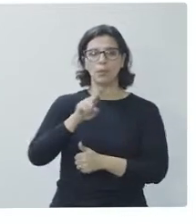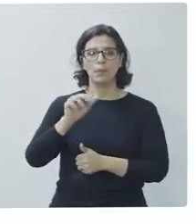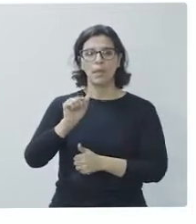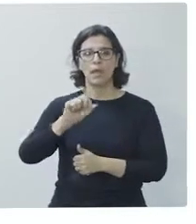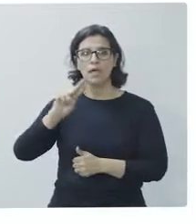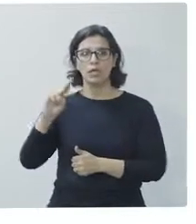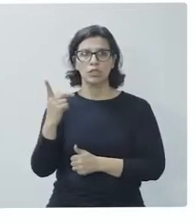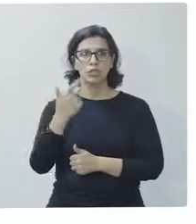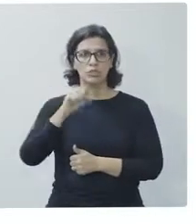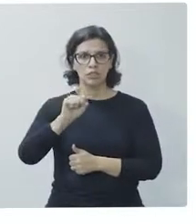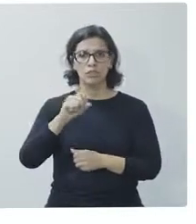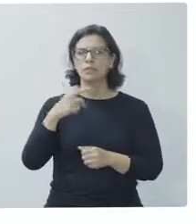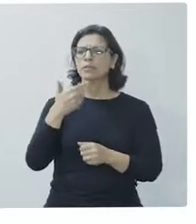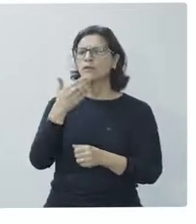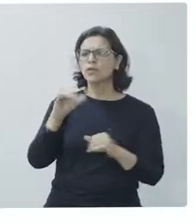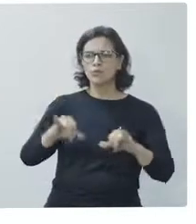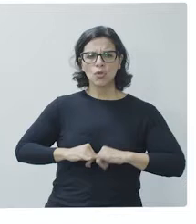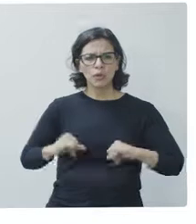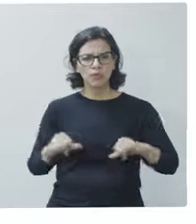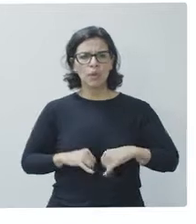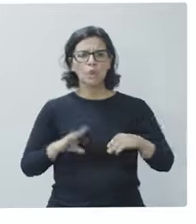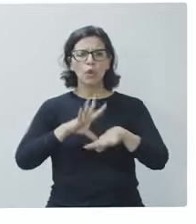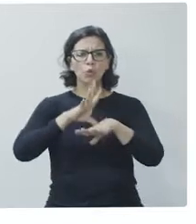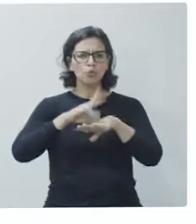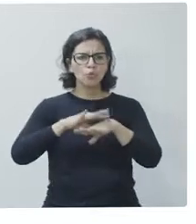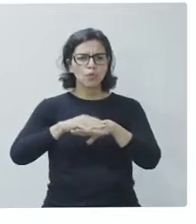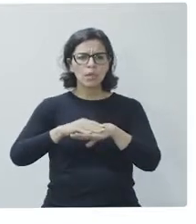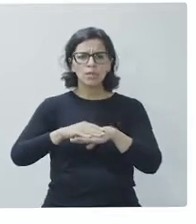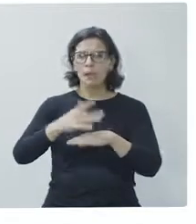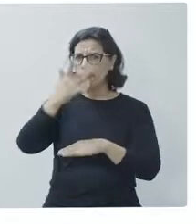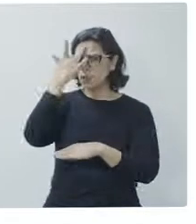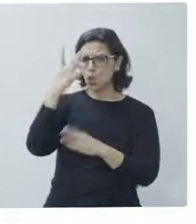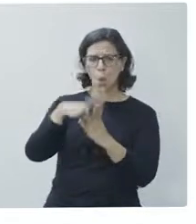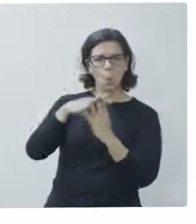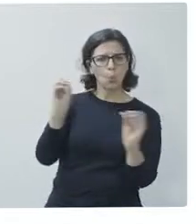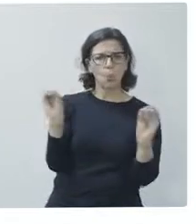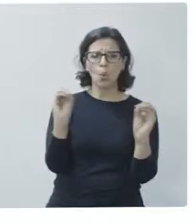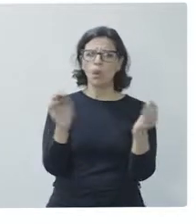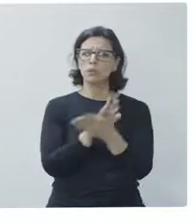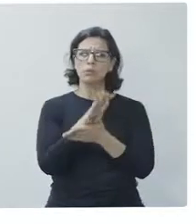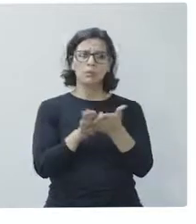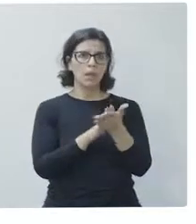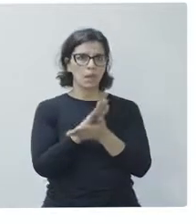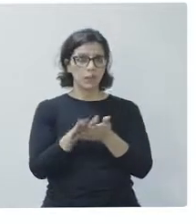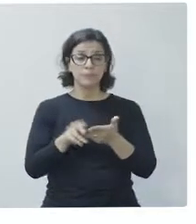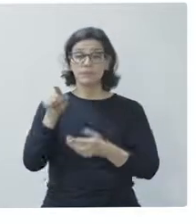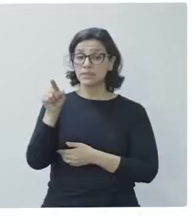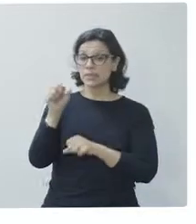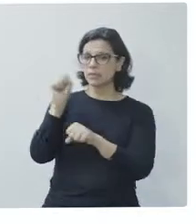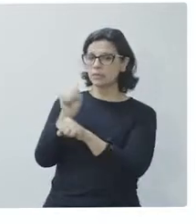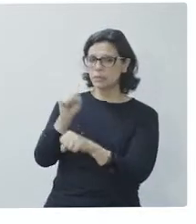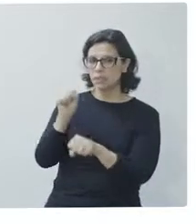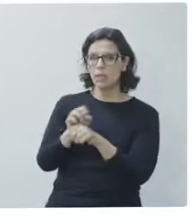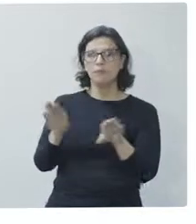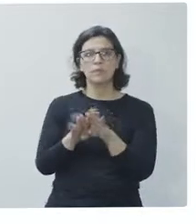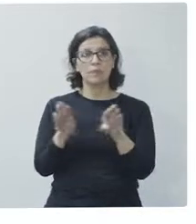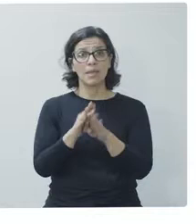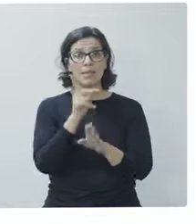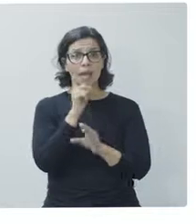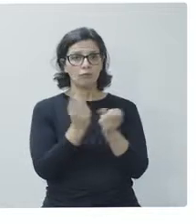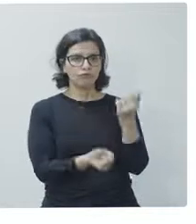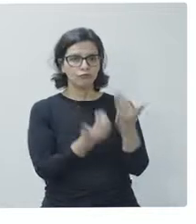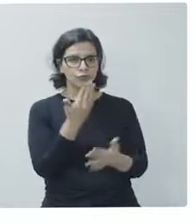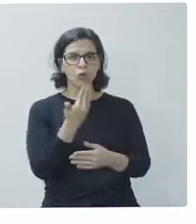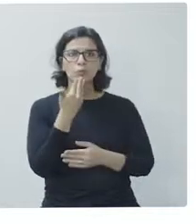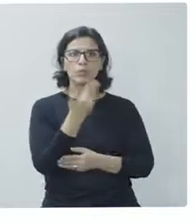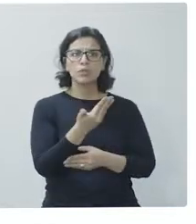cujo nome era Asha, sofria de uma doença que nenhum curandeiro conseguia eliminar. Ela esperava que a